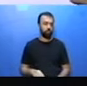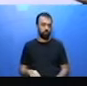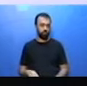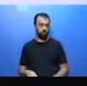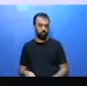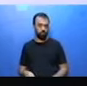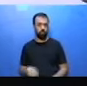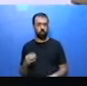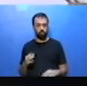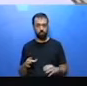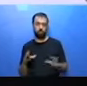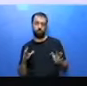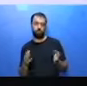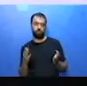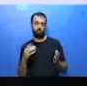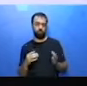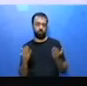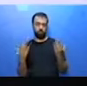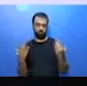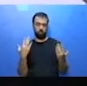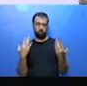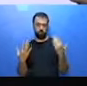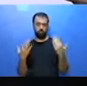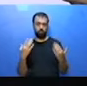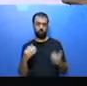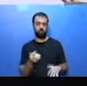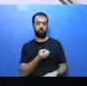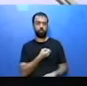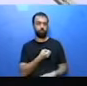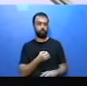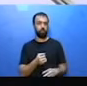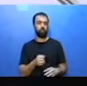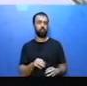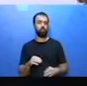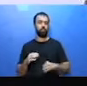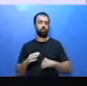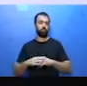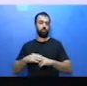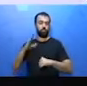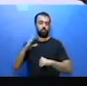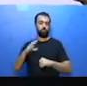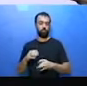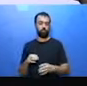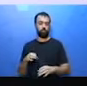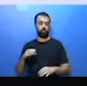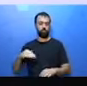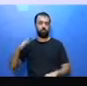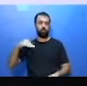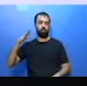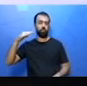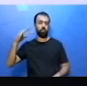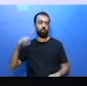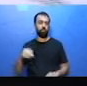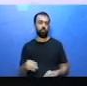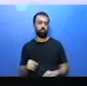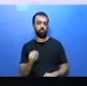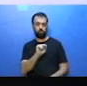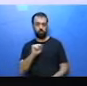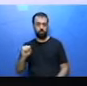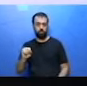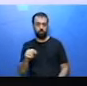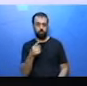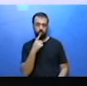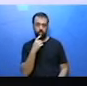e eu começo analisar os números que aumentaram estão de vermelho acho que diminuindo estão em roxo